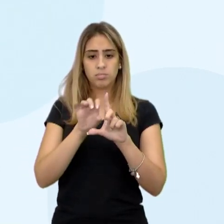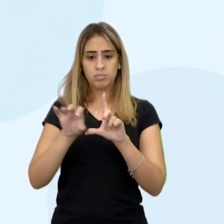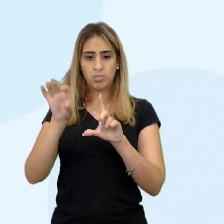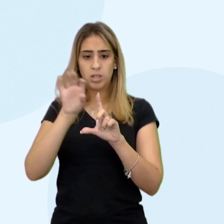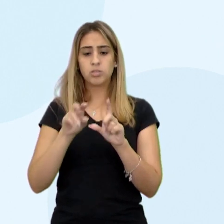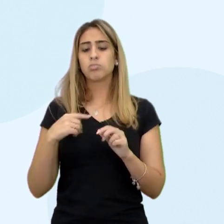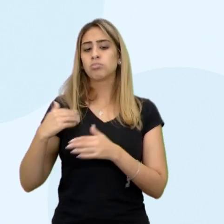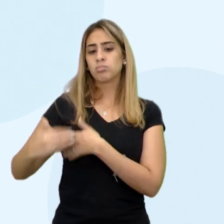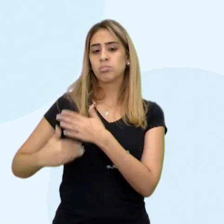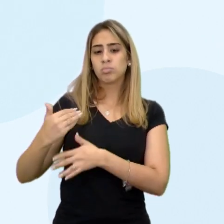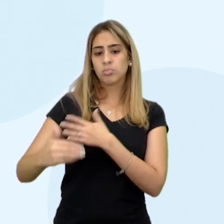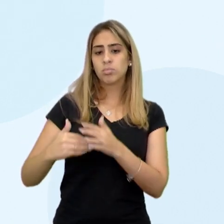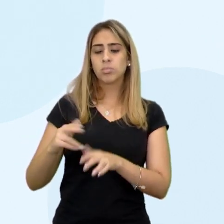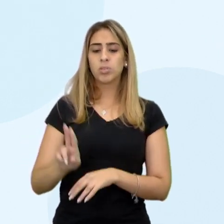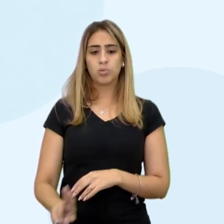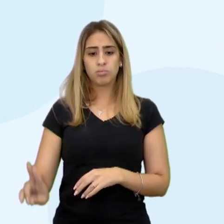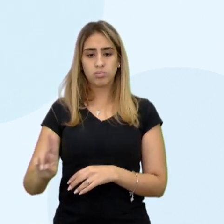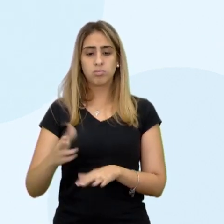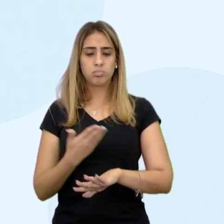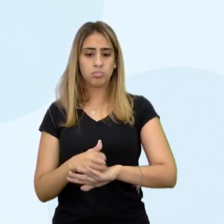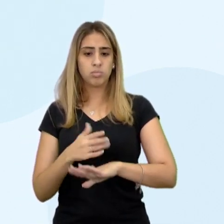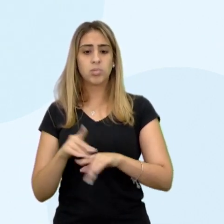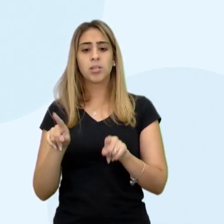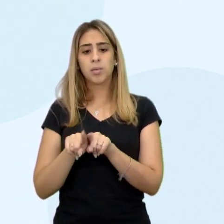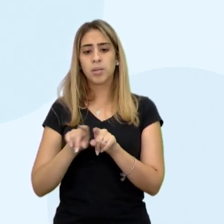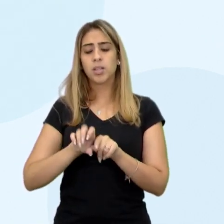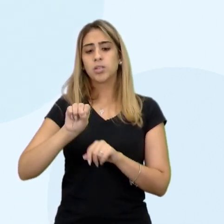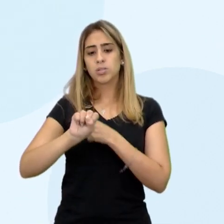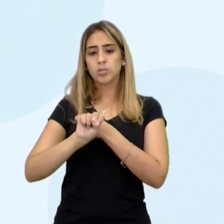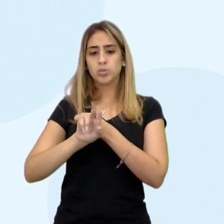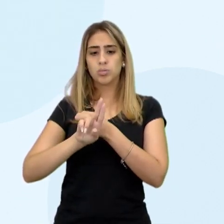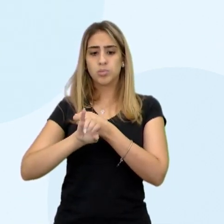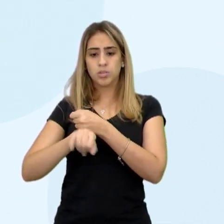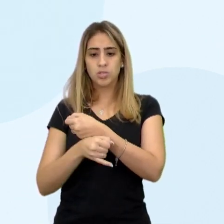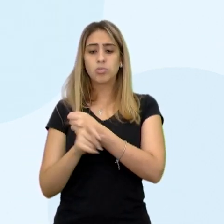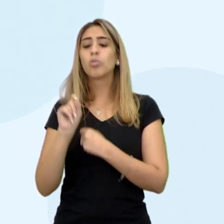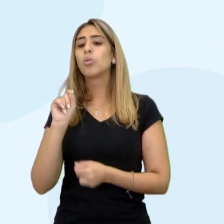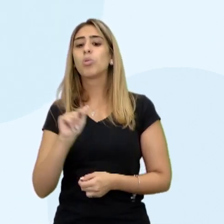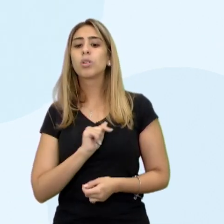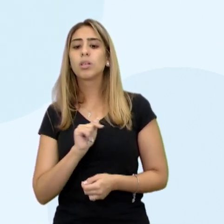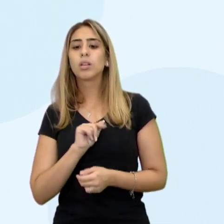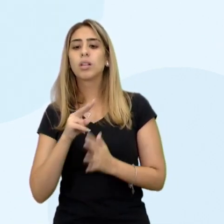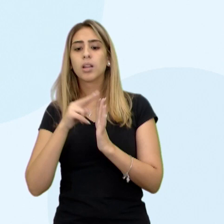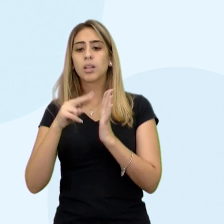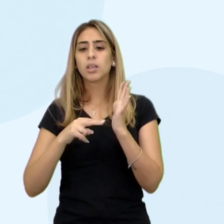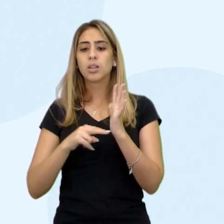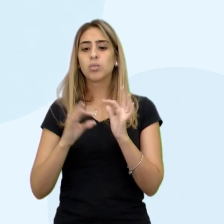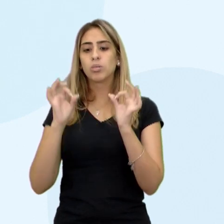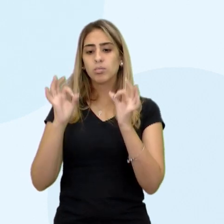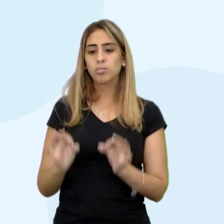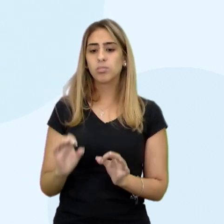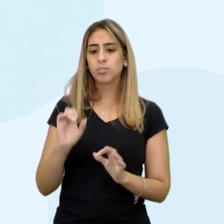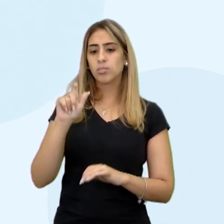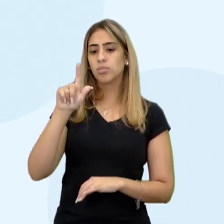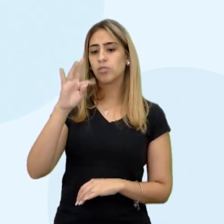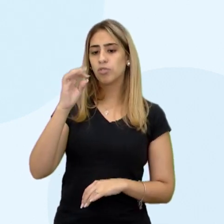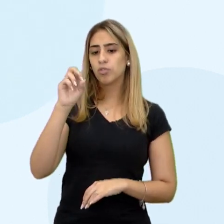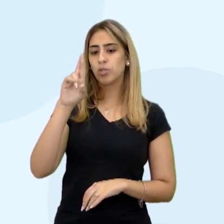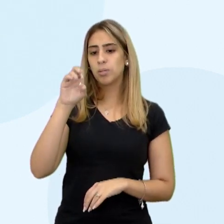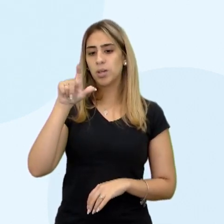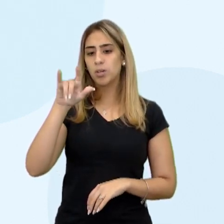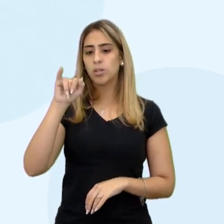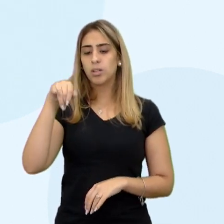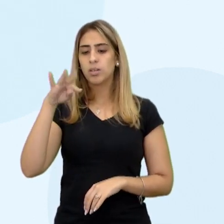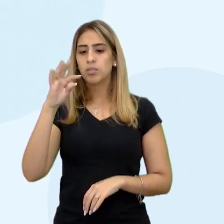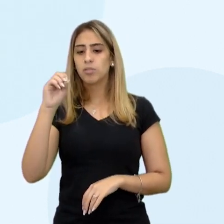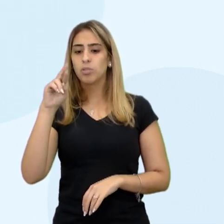meio do processo acadêmico e subjetivo. E o que vem por aí? Leitura formal e informal de imagens. A